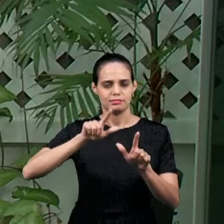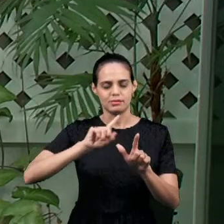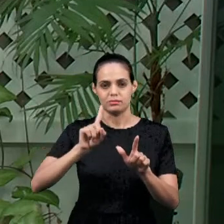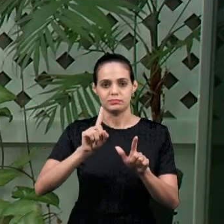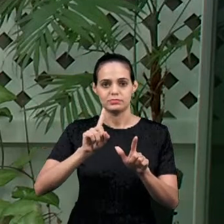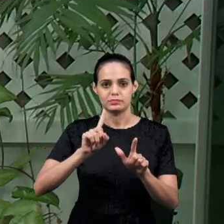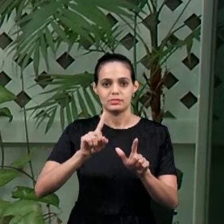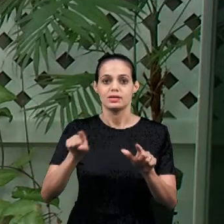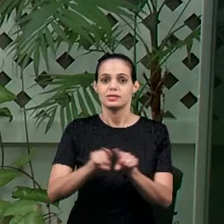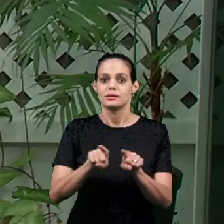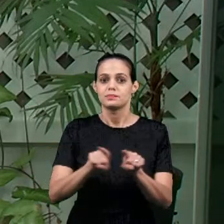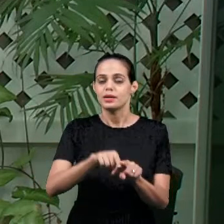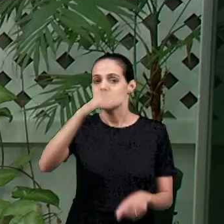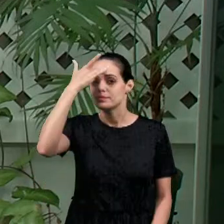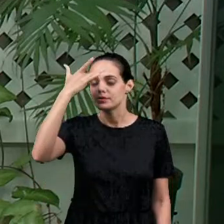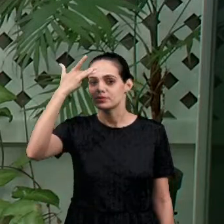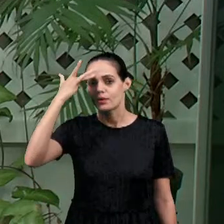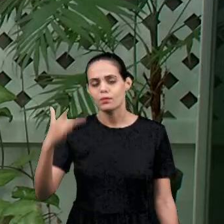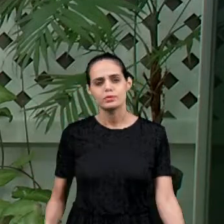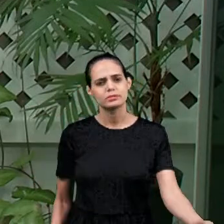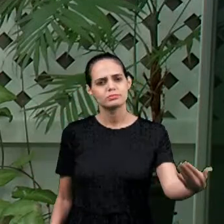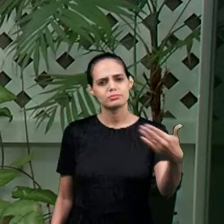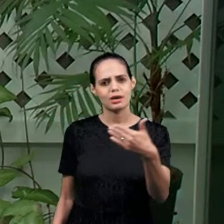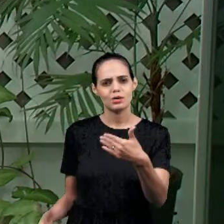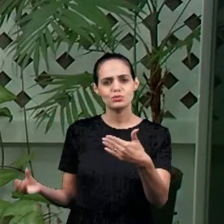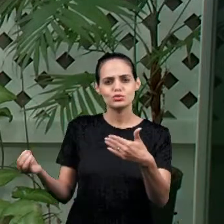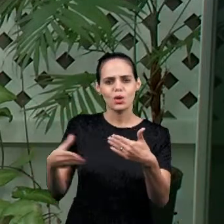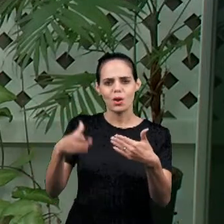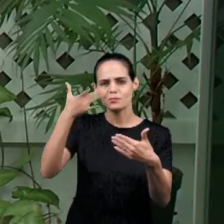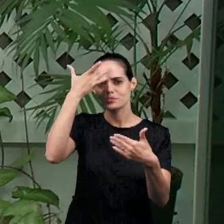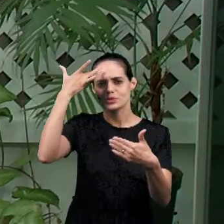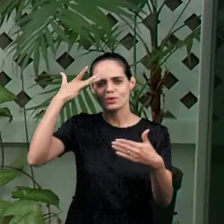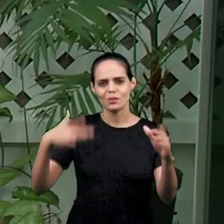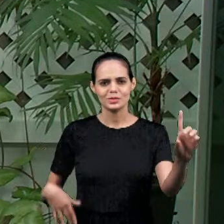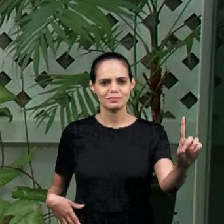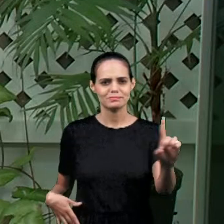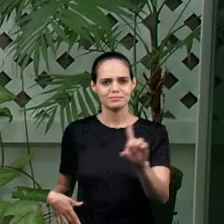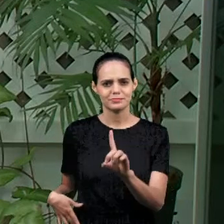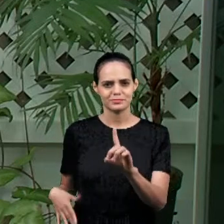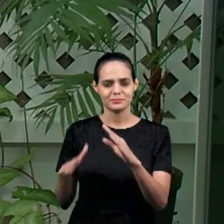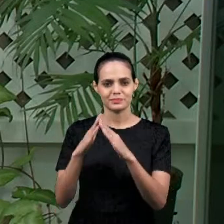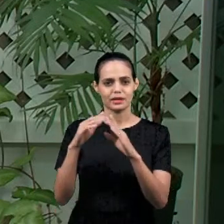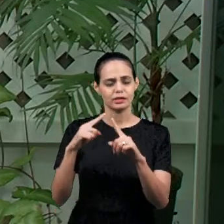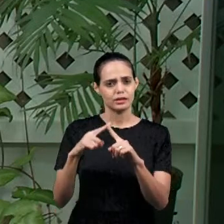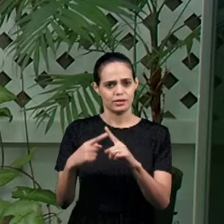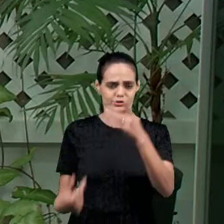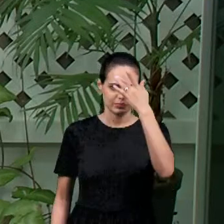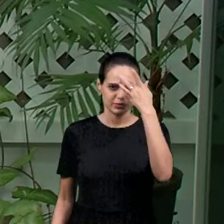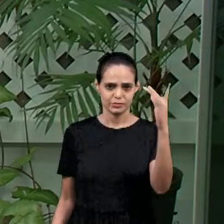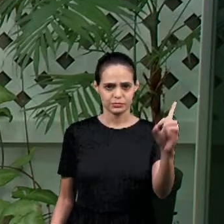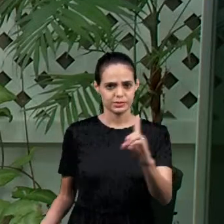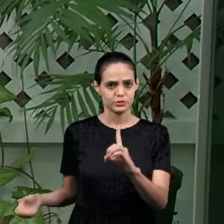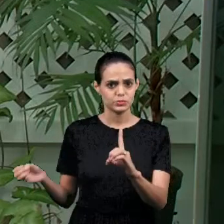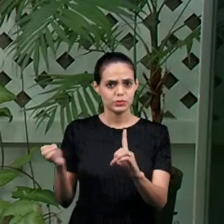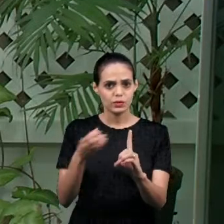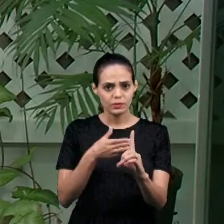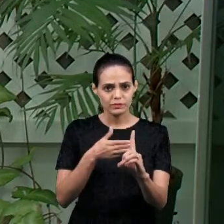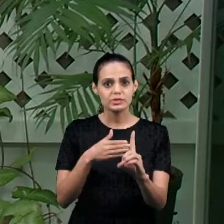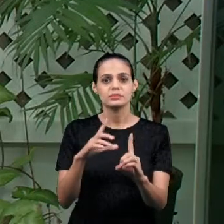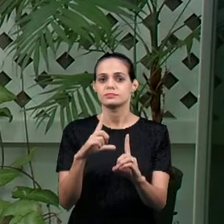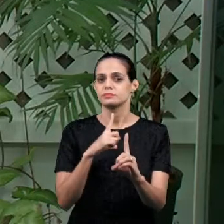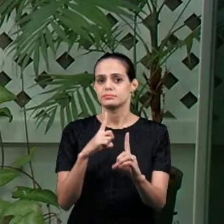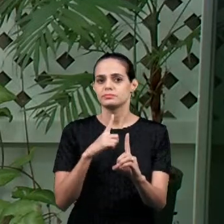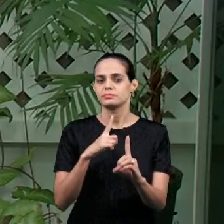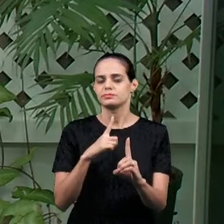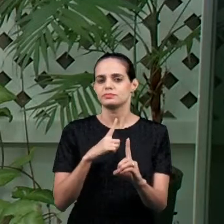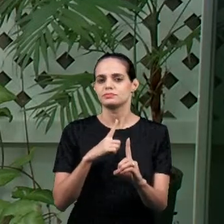que estão entrando agora nas igrejas. Está havendo uma grande resposta por